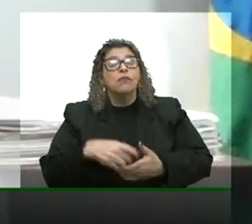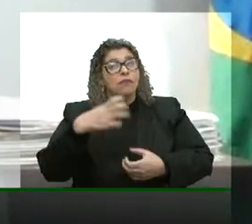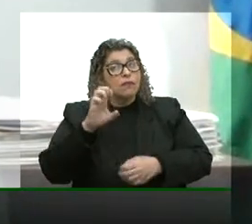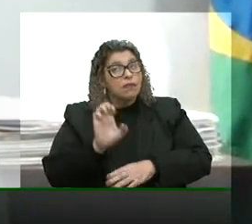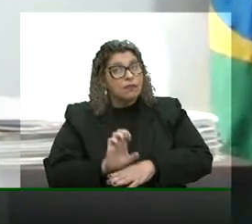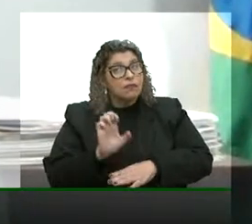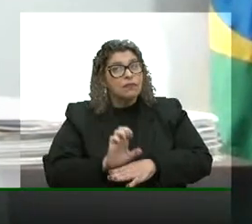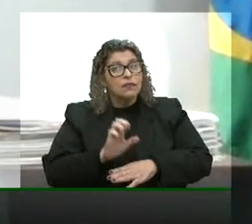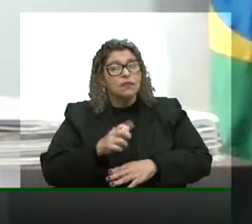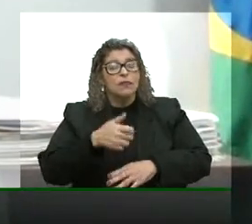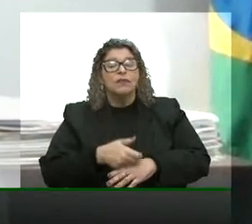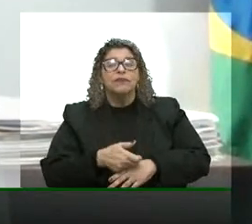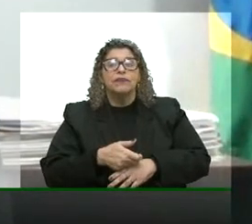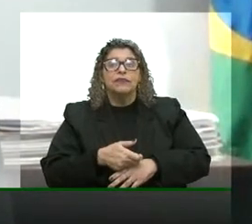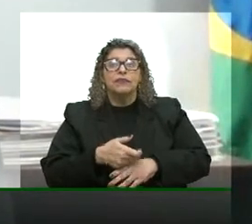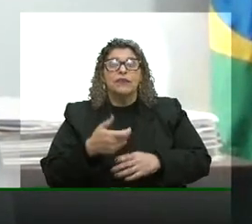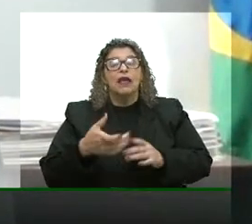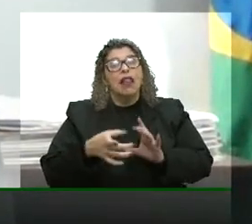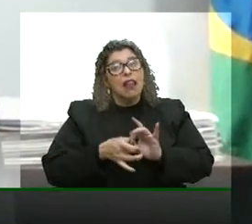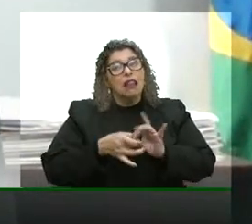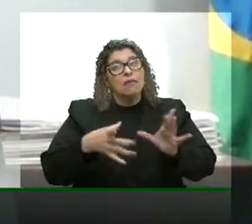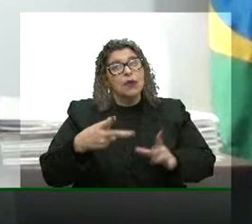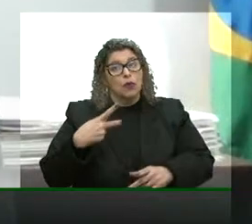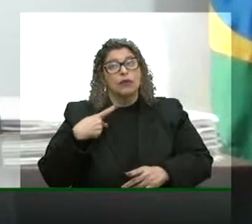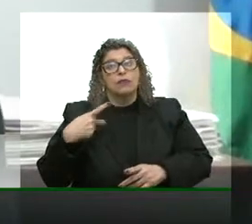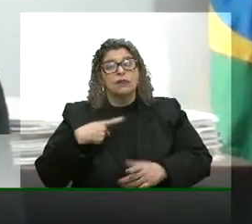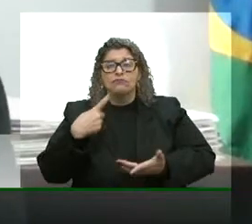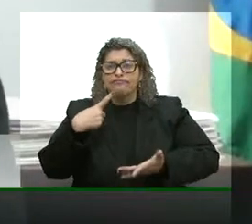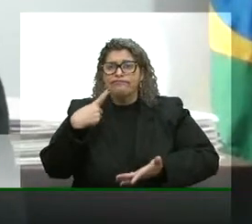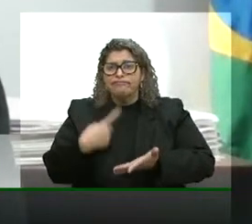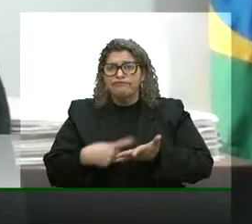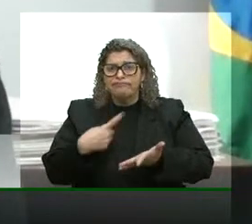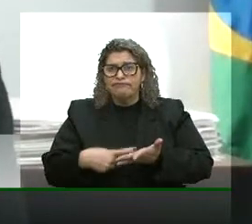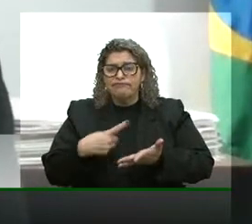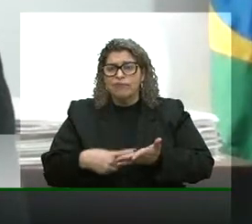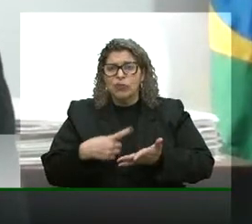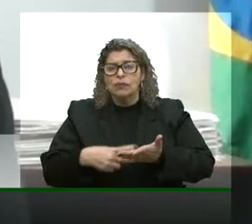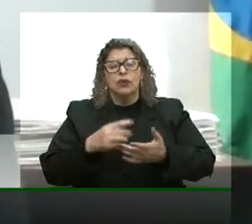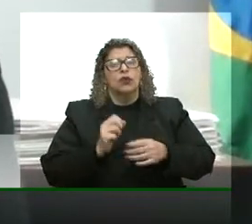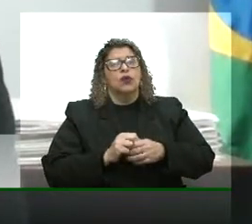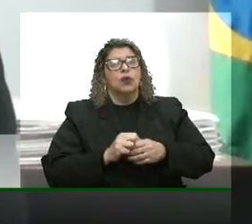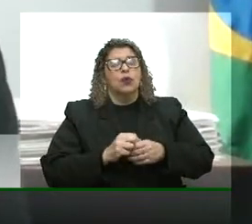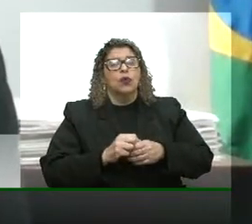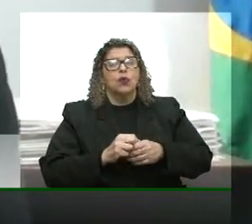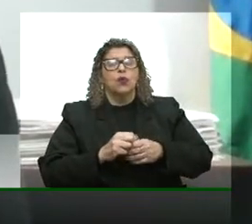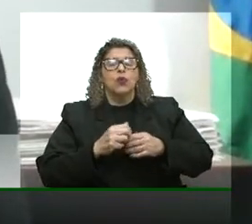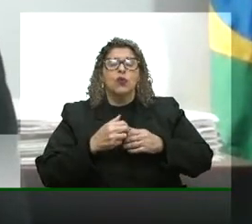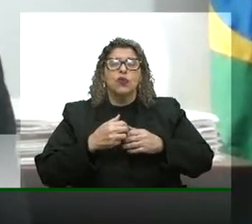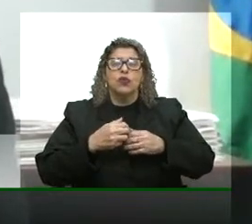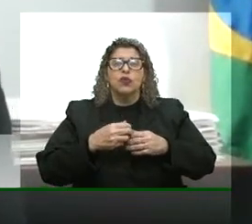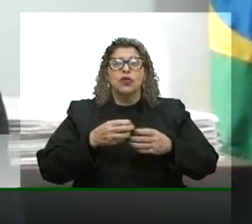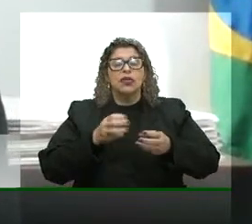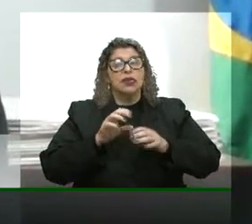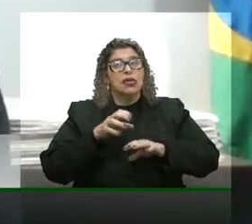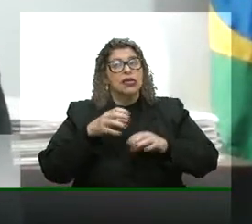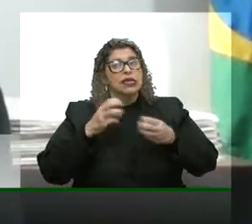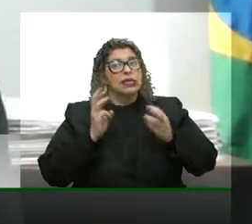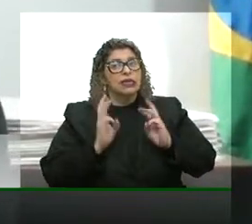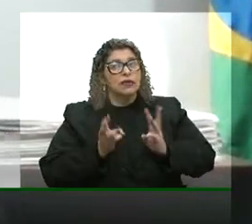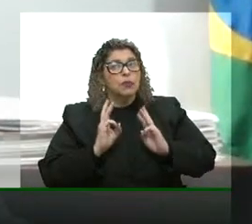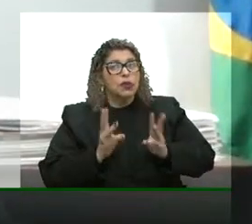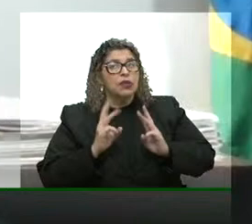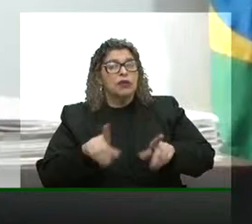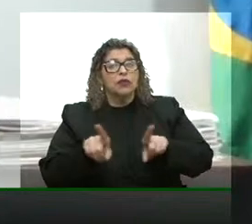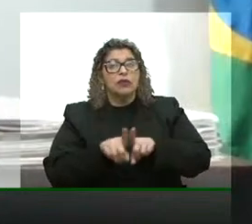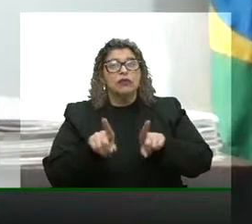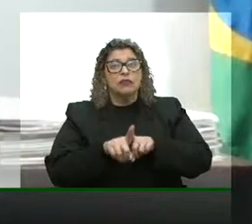situação, inclusive libera a nossa bancada, mas eu tenho compromisso com os transportadores, as pequenas empresas, no sentido de sustentar